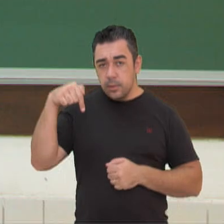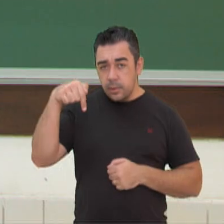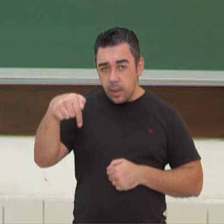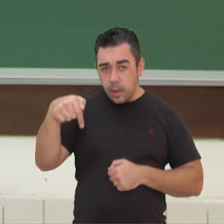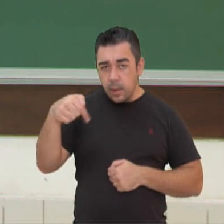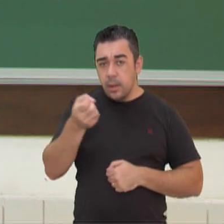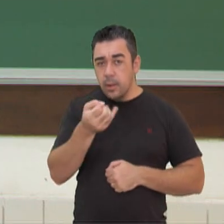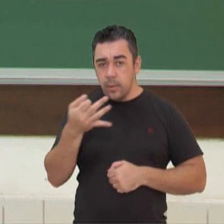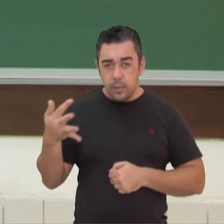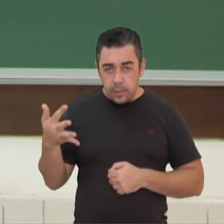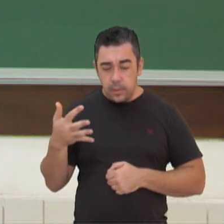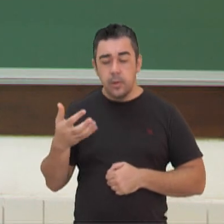nosso potencial elétrico.